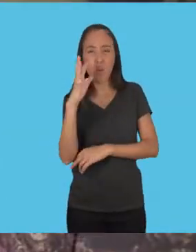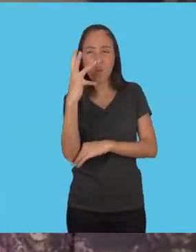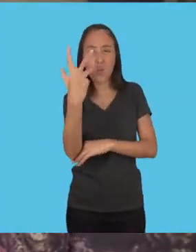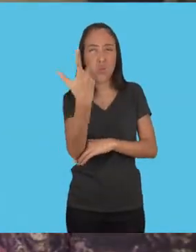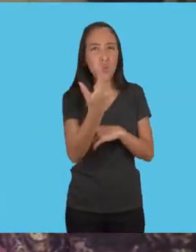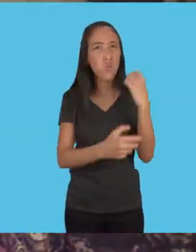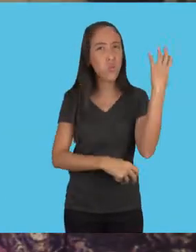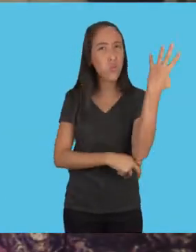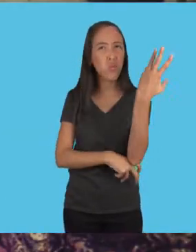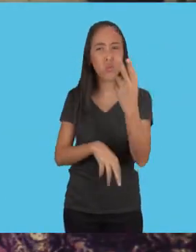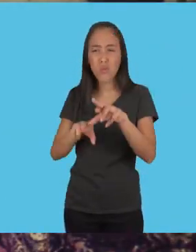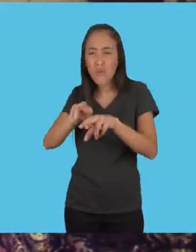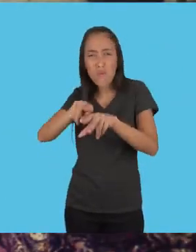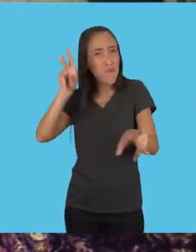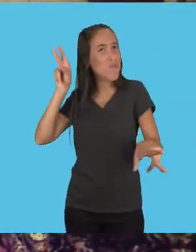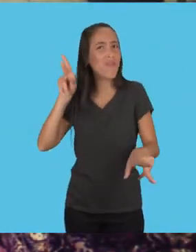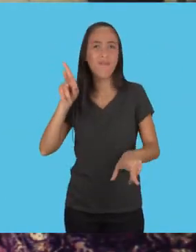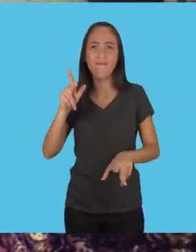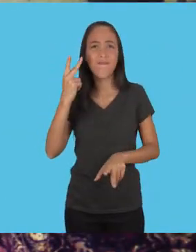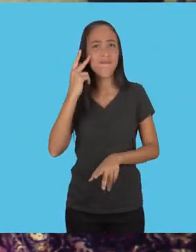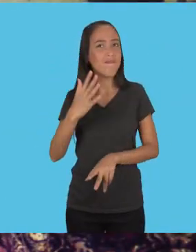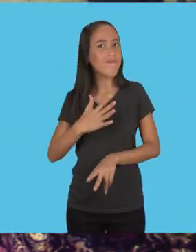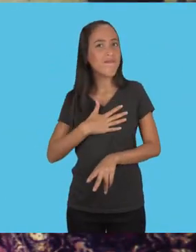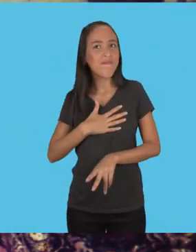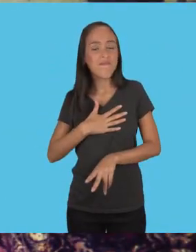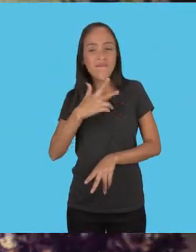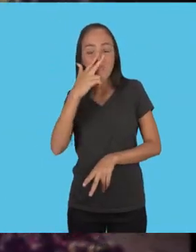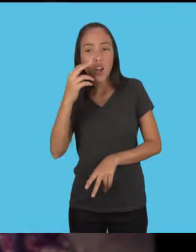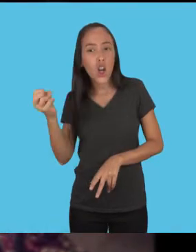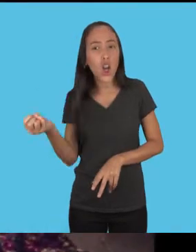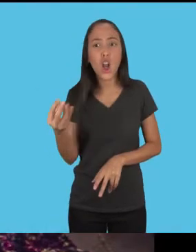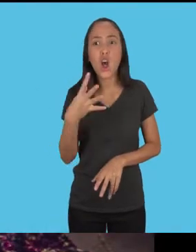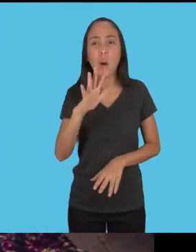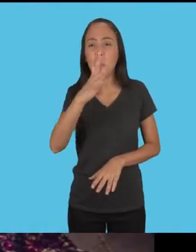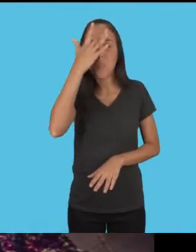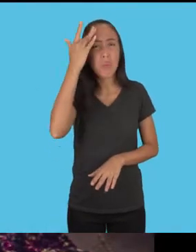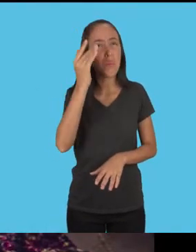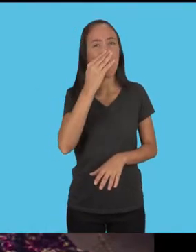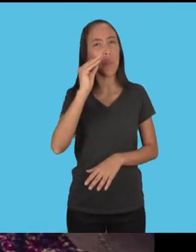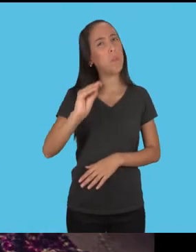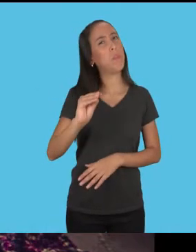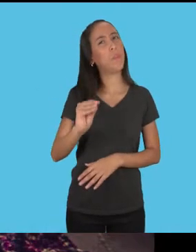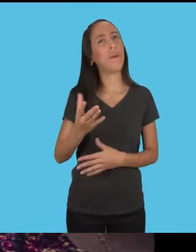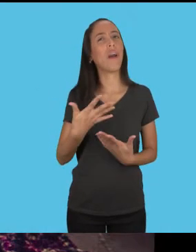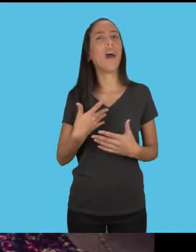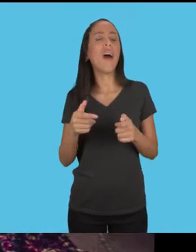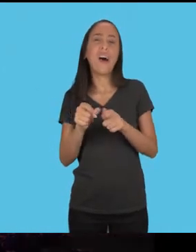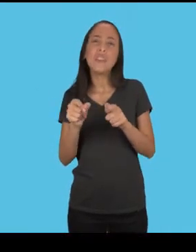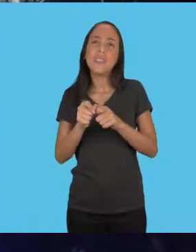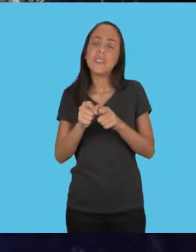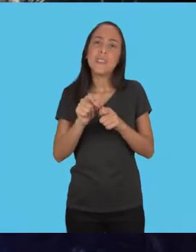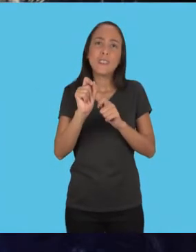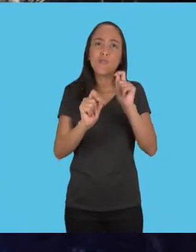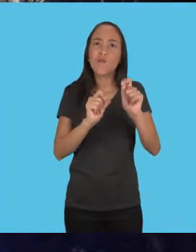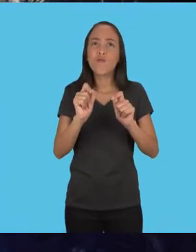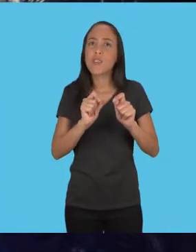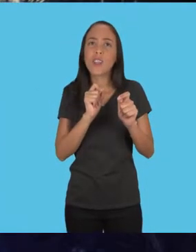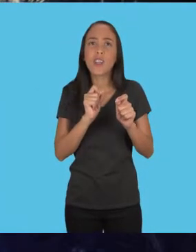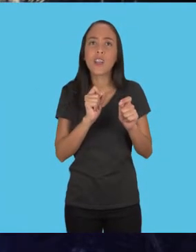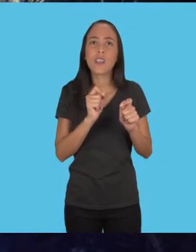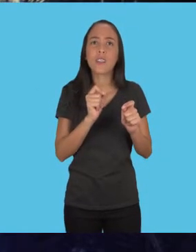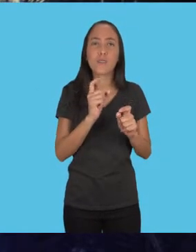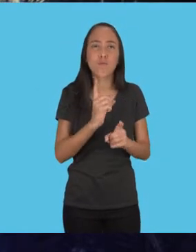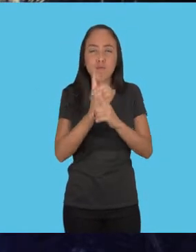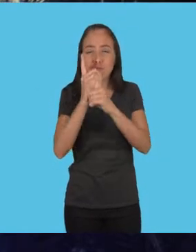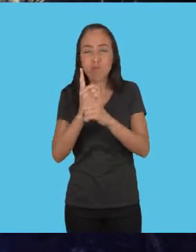completamente, para mim, absolutamente novos e ignorados. Então, eu tive que fazer uma espécie de